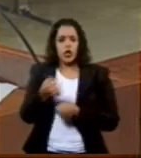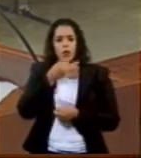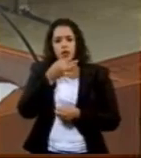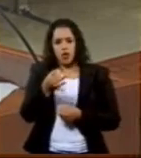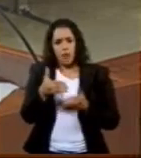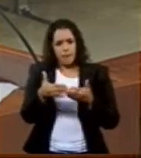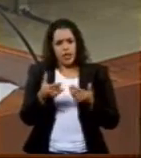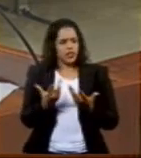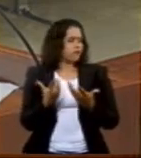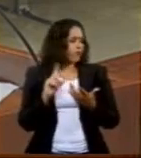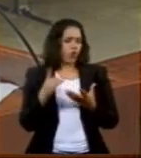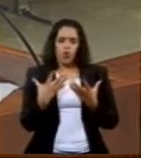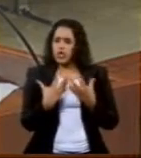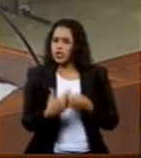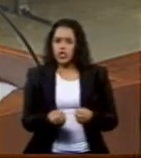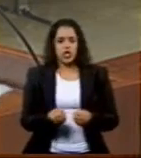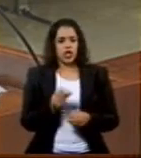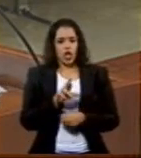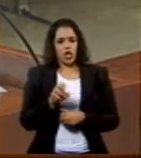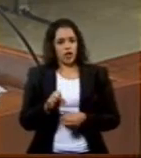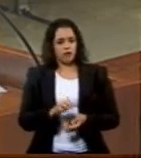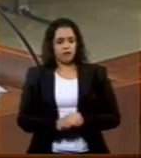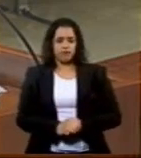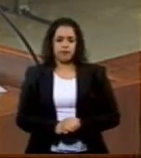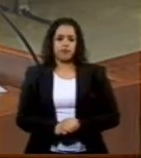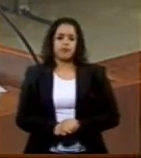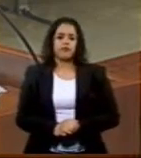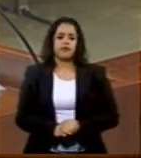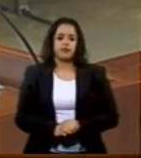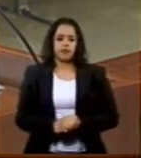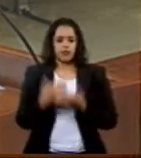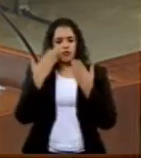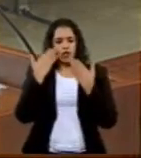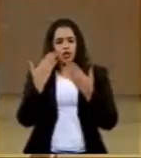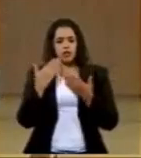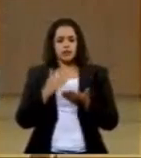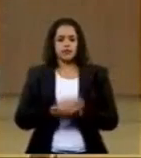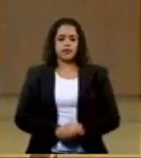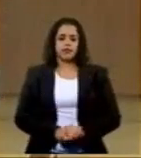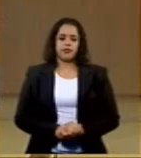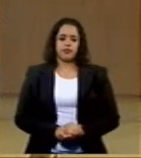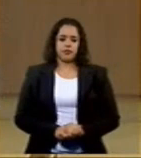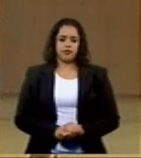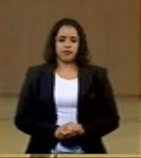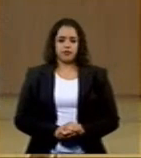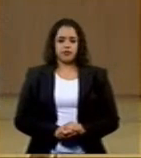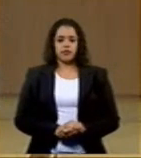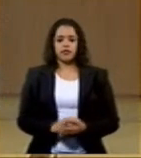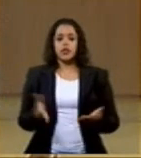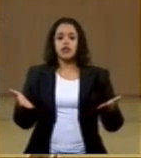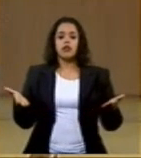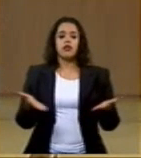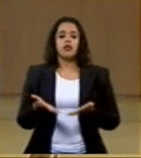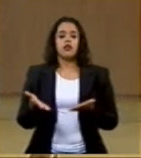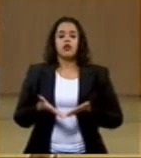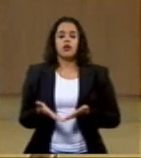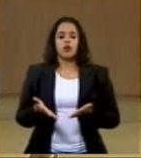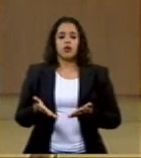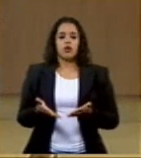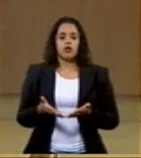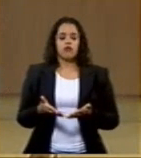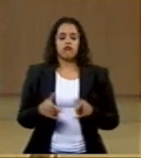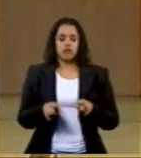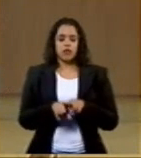peço que seja improvido o presente recurso. É o que se requer. Muito obrigado. Agradeço, doutor Elias. Passo a palavra agora pelo